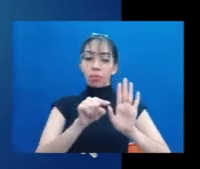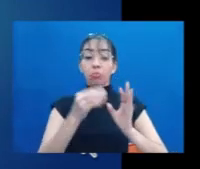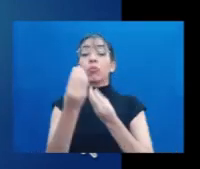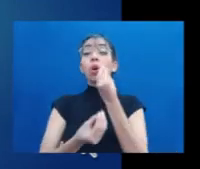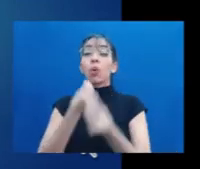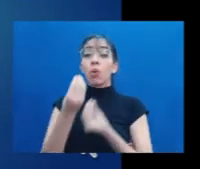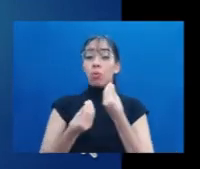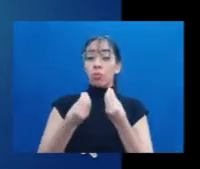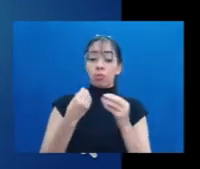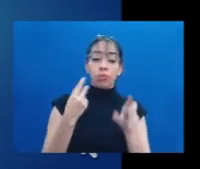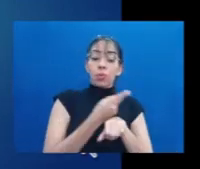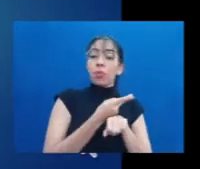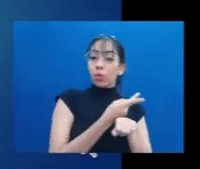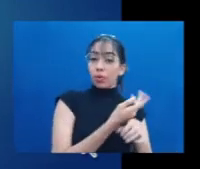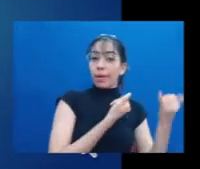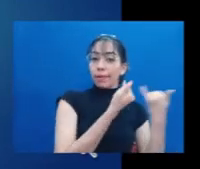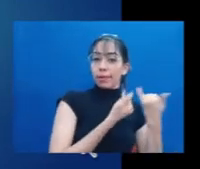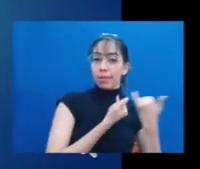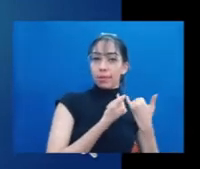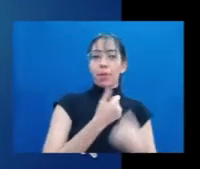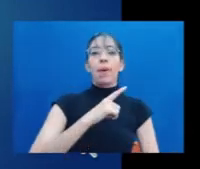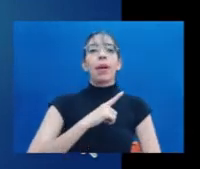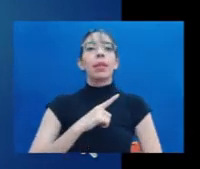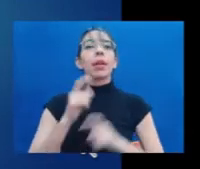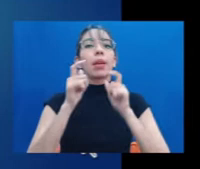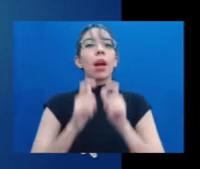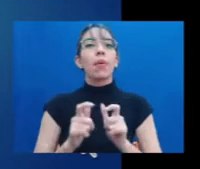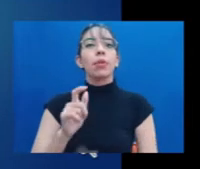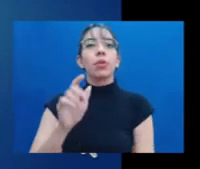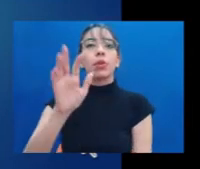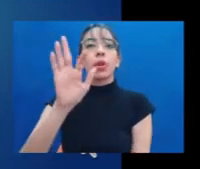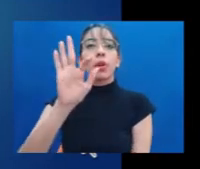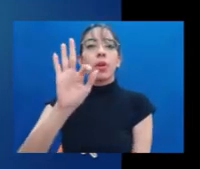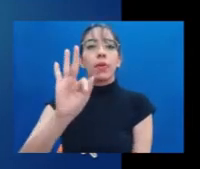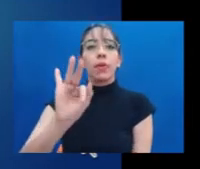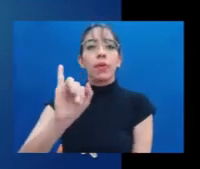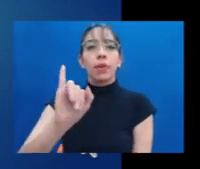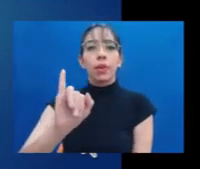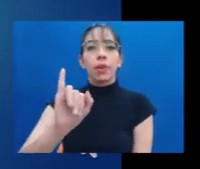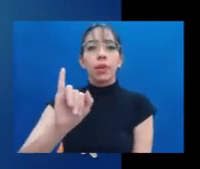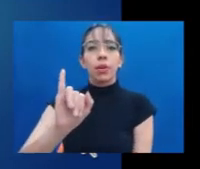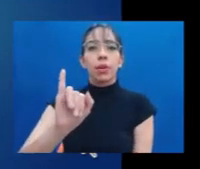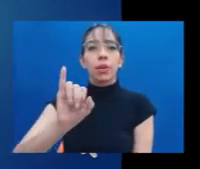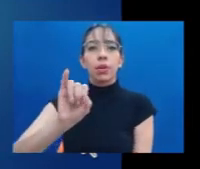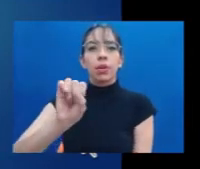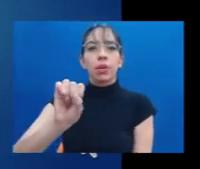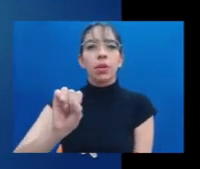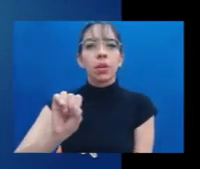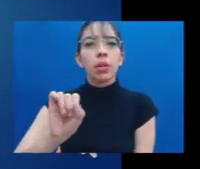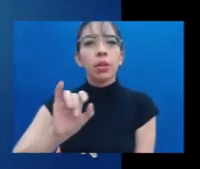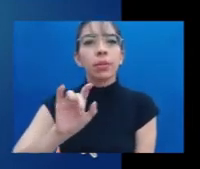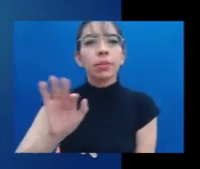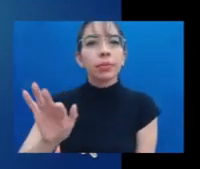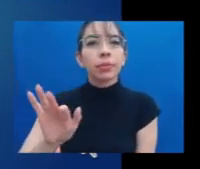eu busco essa informação? Essa informação está na FISCP. O que é a FISCP? É a Ficha Informativa sobre Segurança